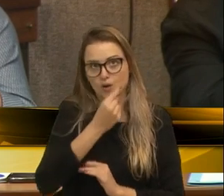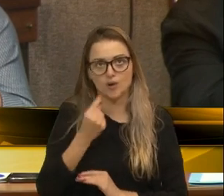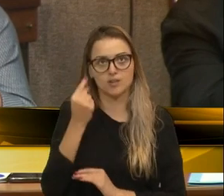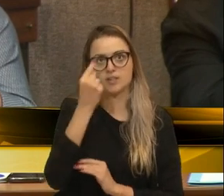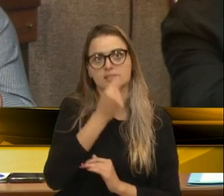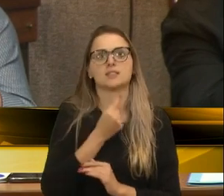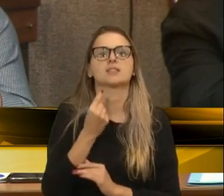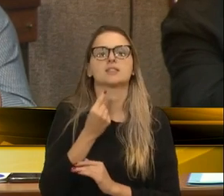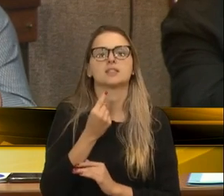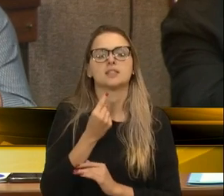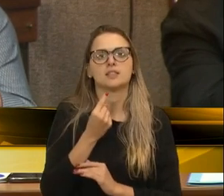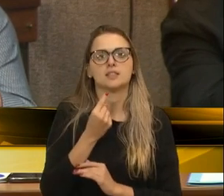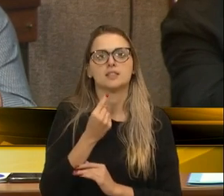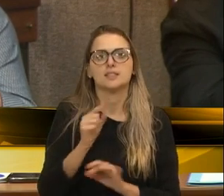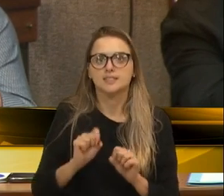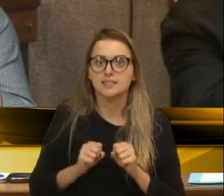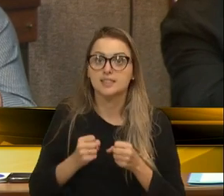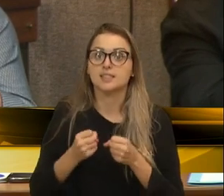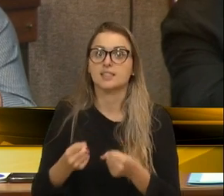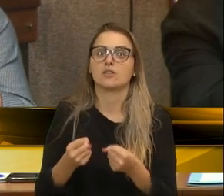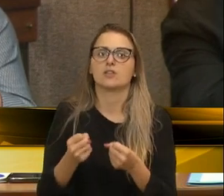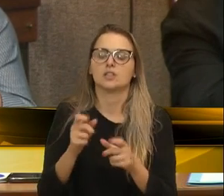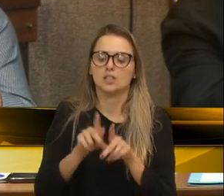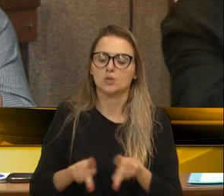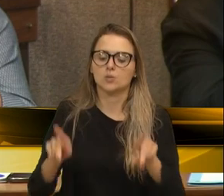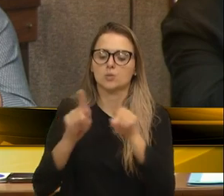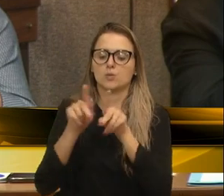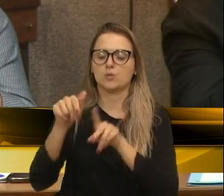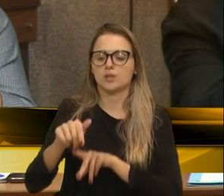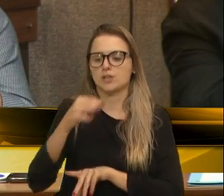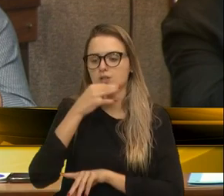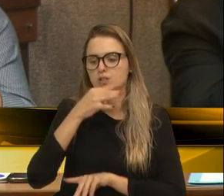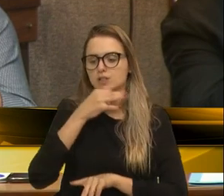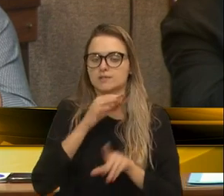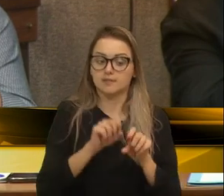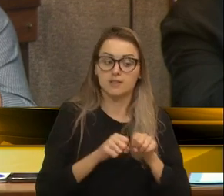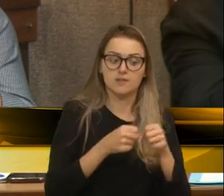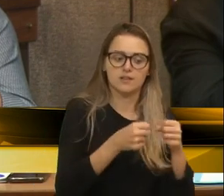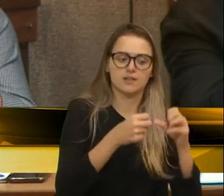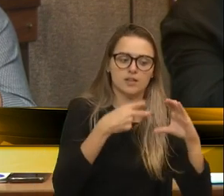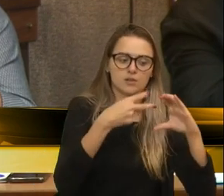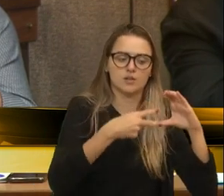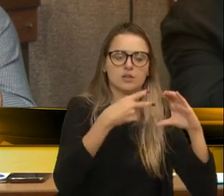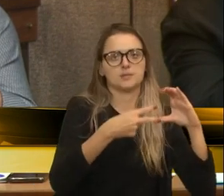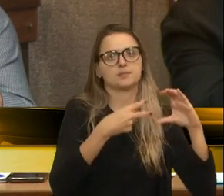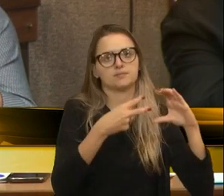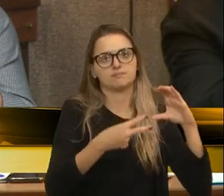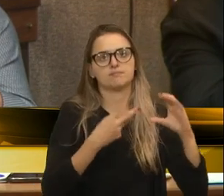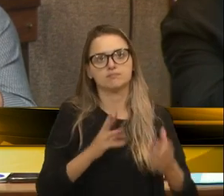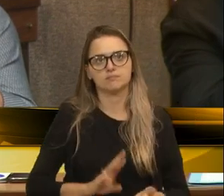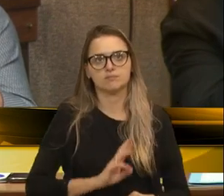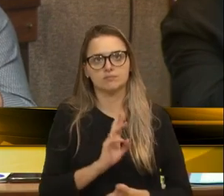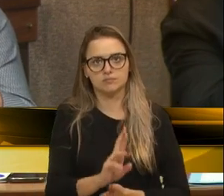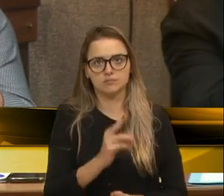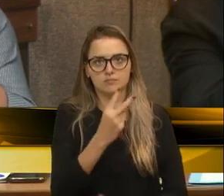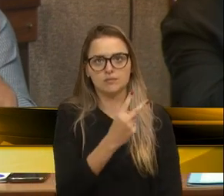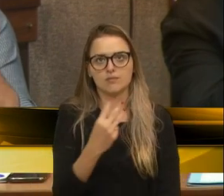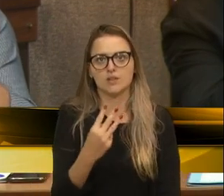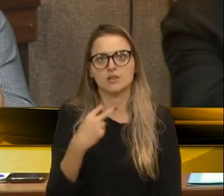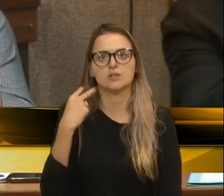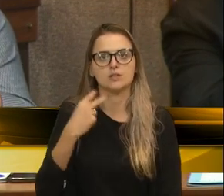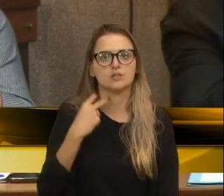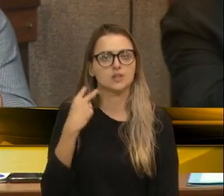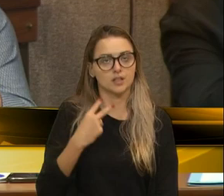parar, defendendo o nosso povo de Caxias, defendendo a nossa Câmara. Nós estávamos lá representando os 23 vereadores